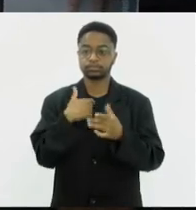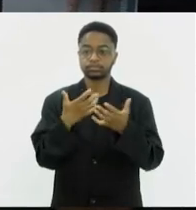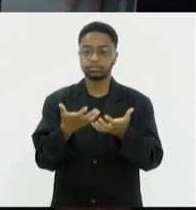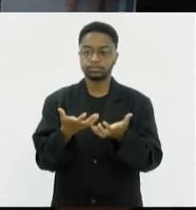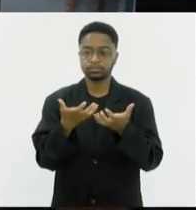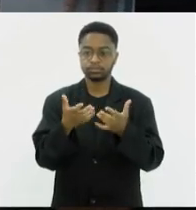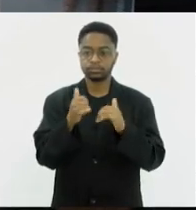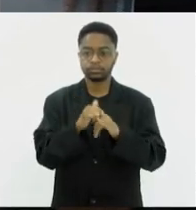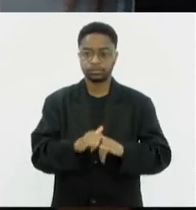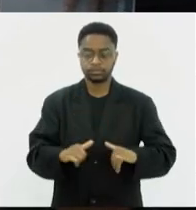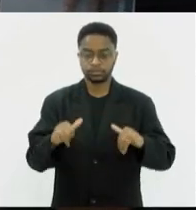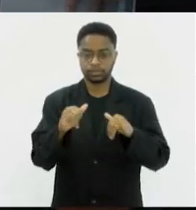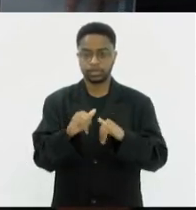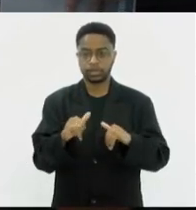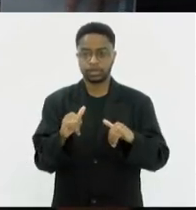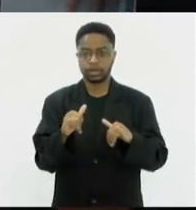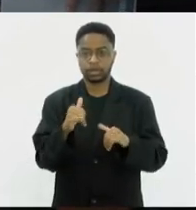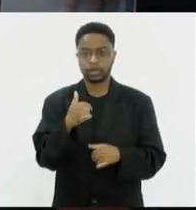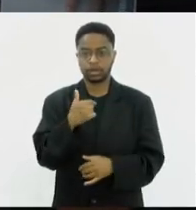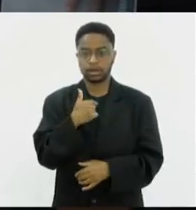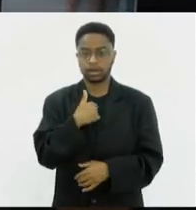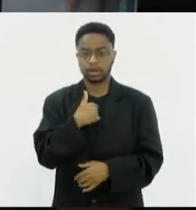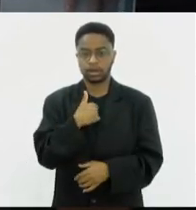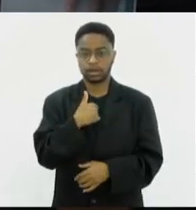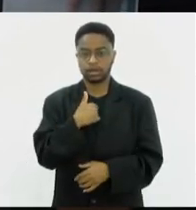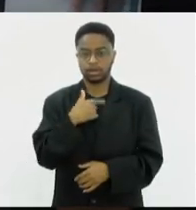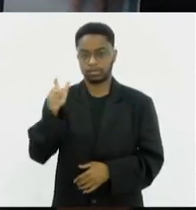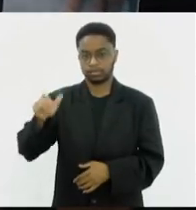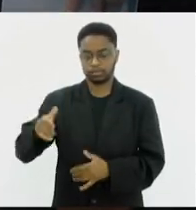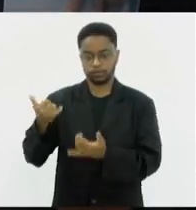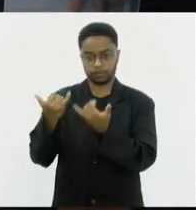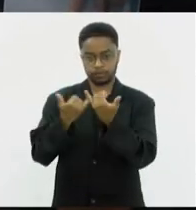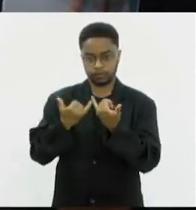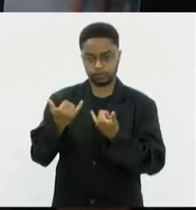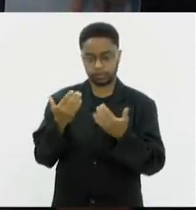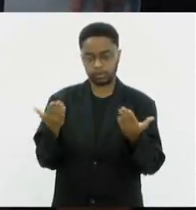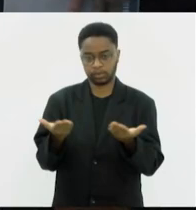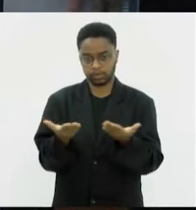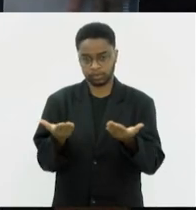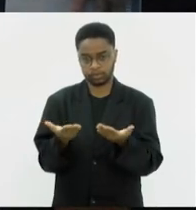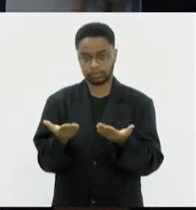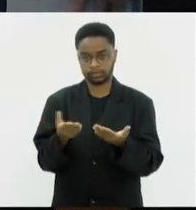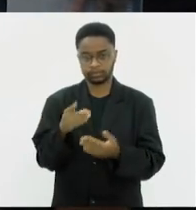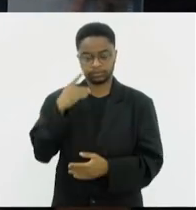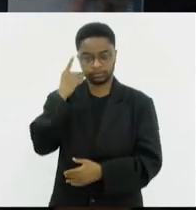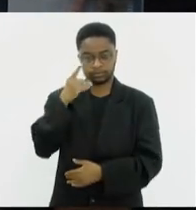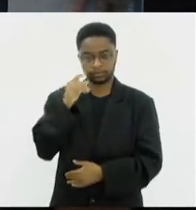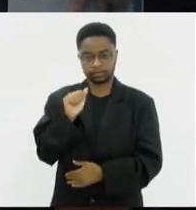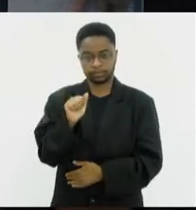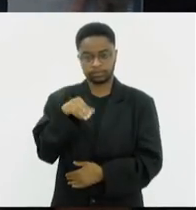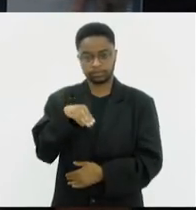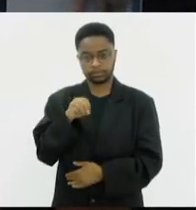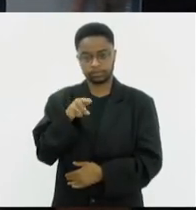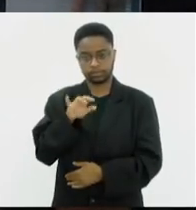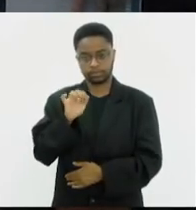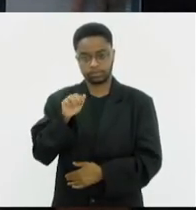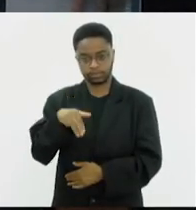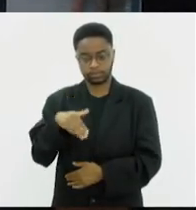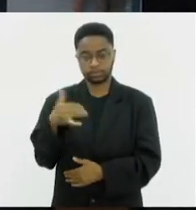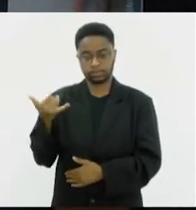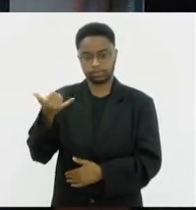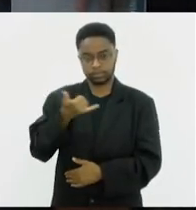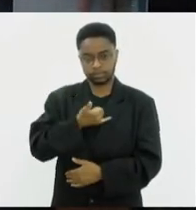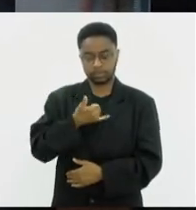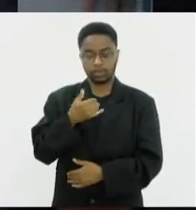dizer que eu fiquei informado agora pelo deputado Amorim que o nosso